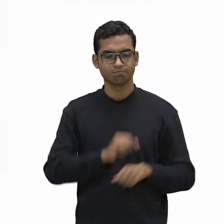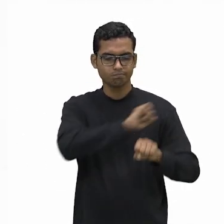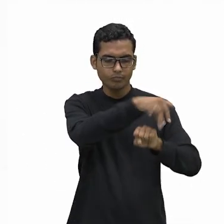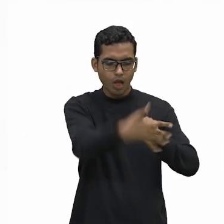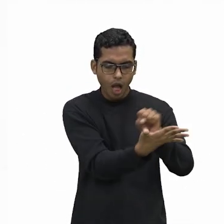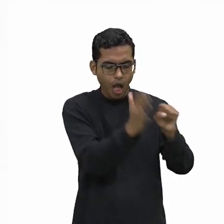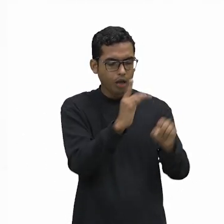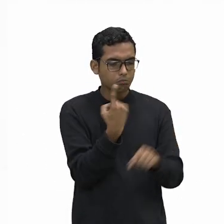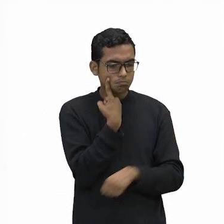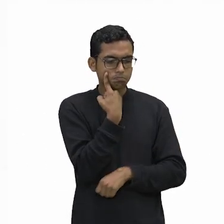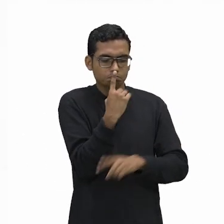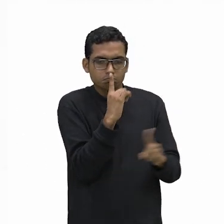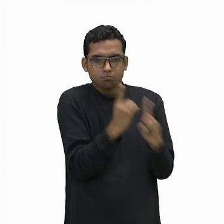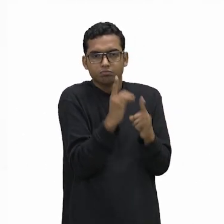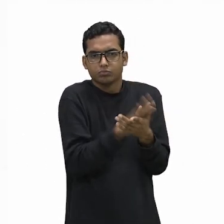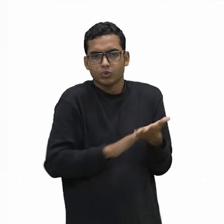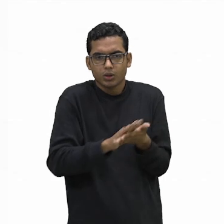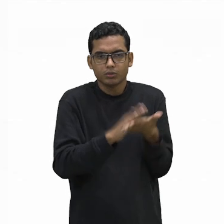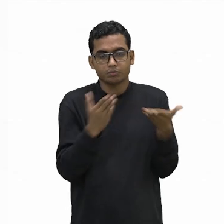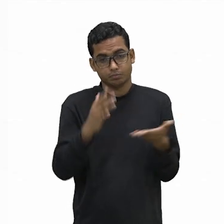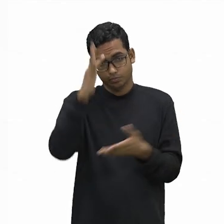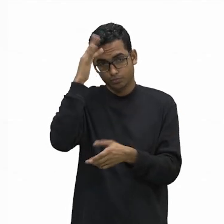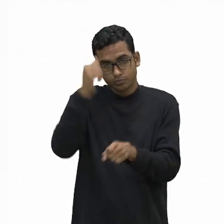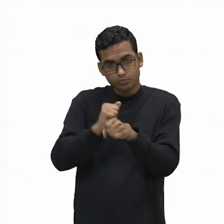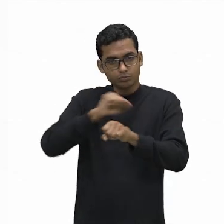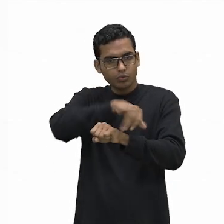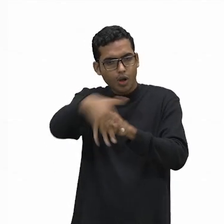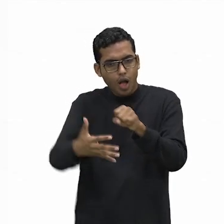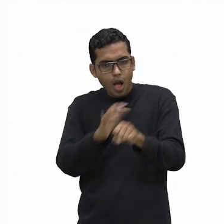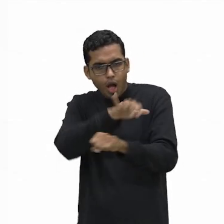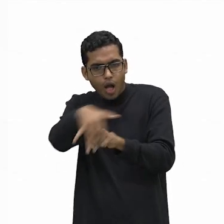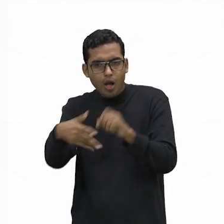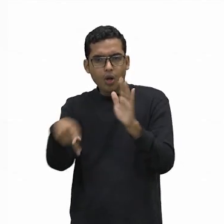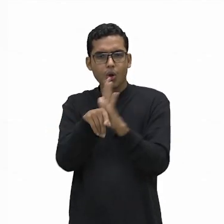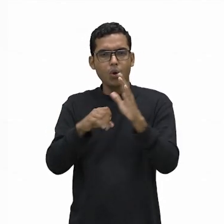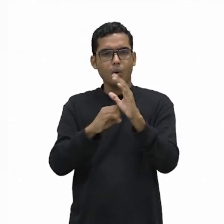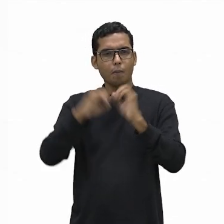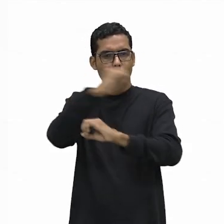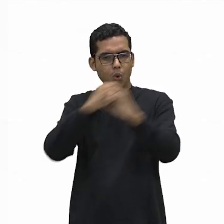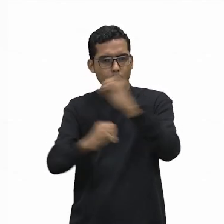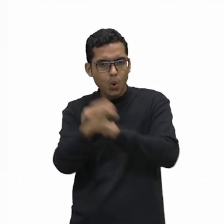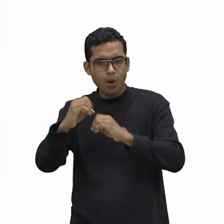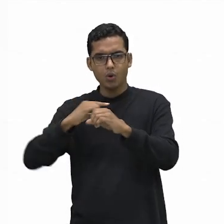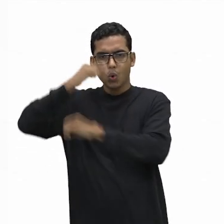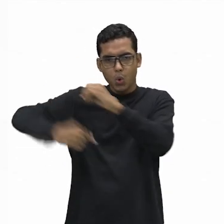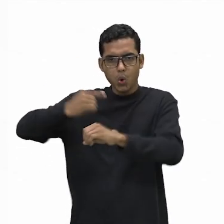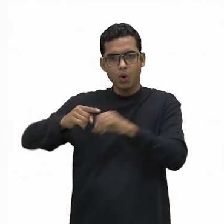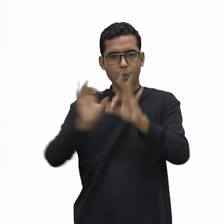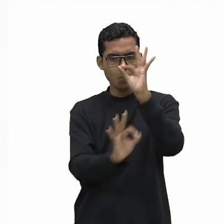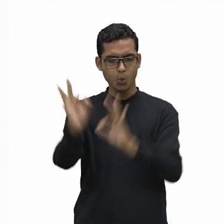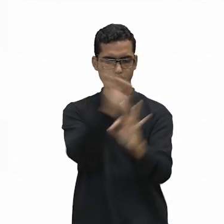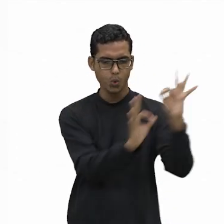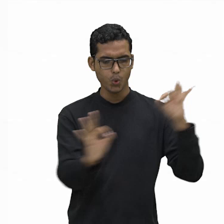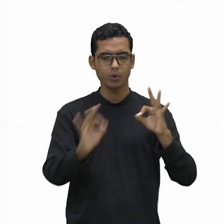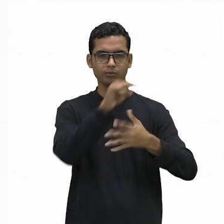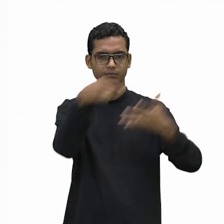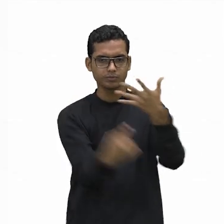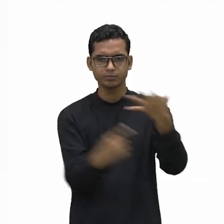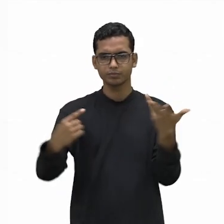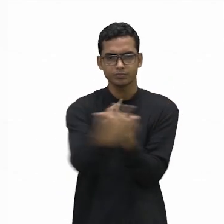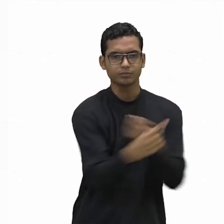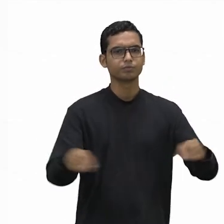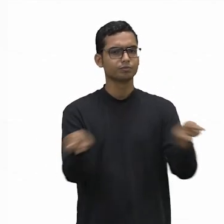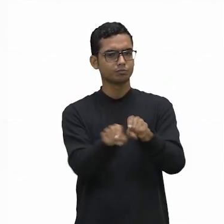A física quântica é a descrição científica do mundo das moléculas, átomos e partículas elementares e de